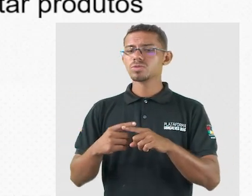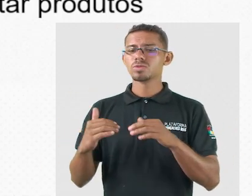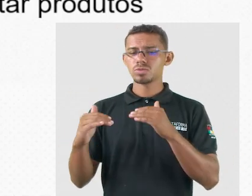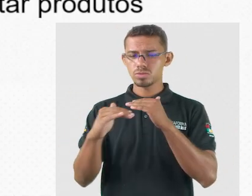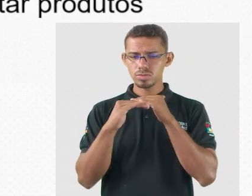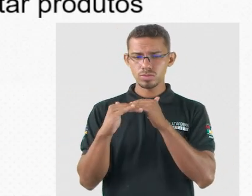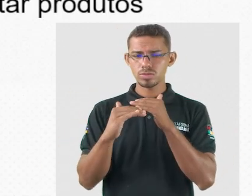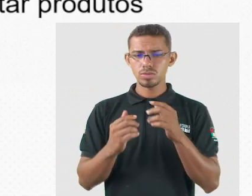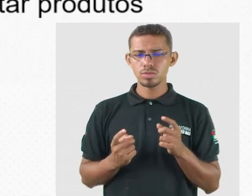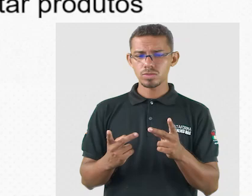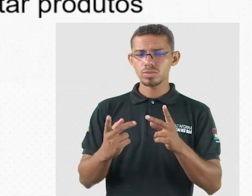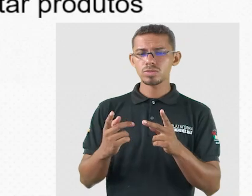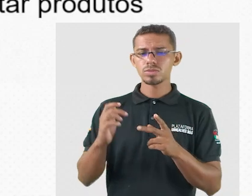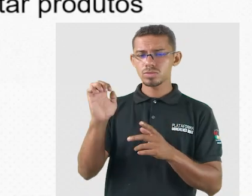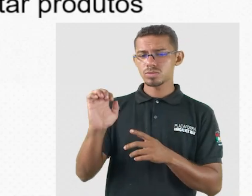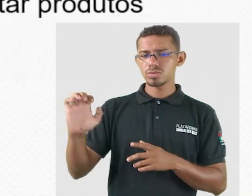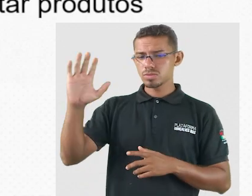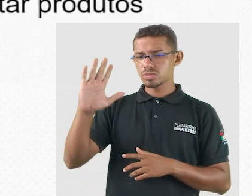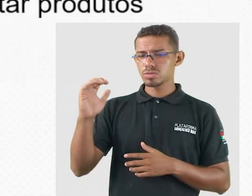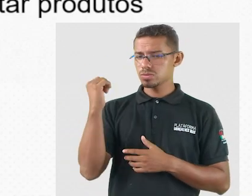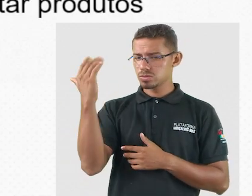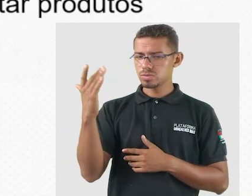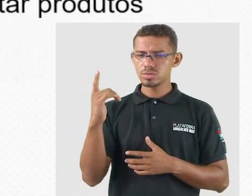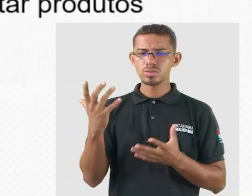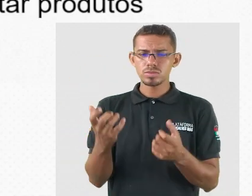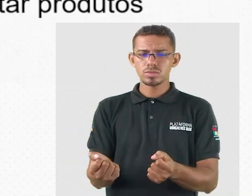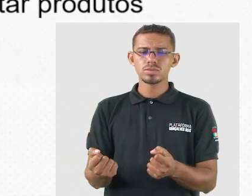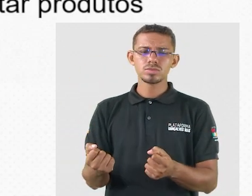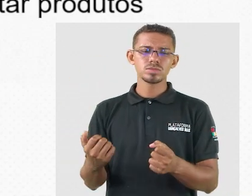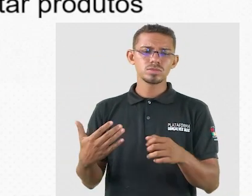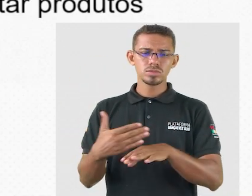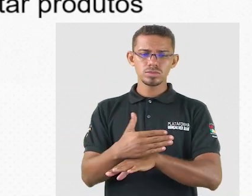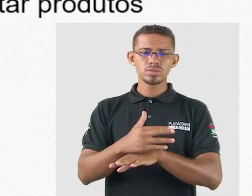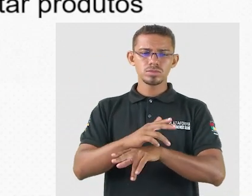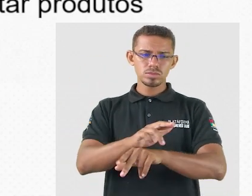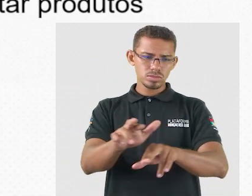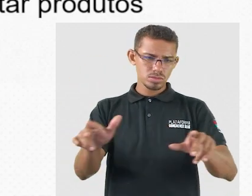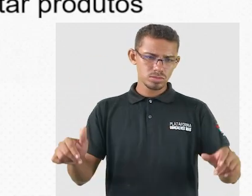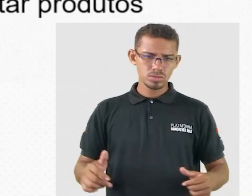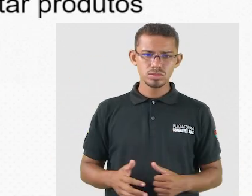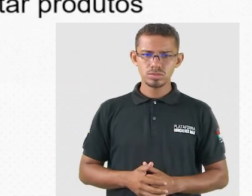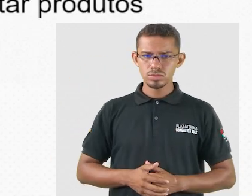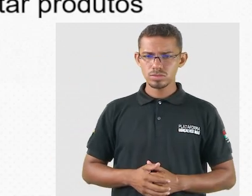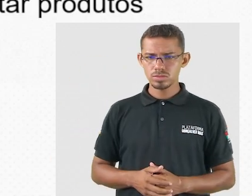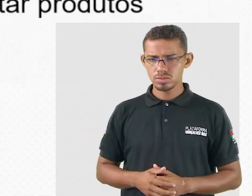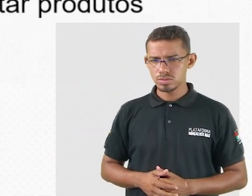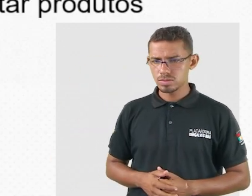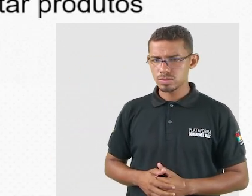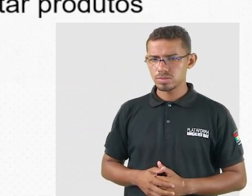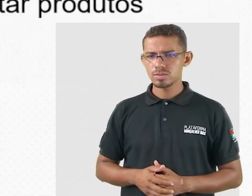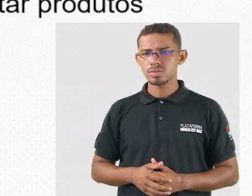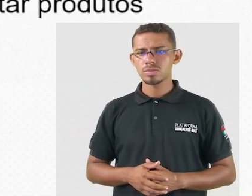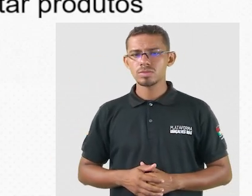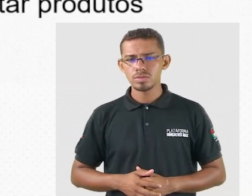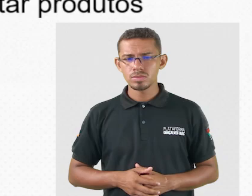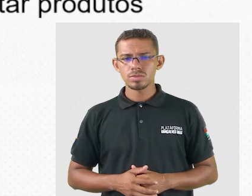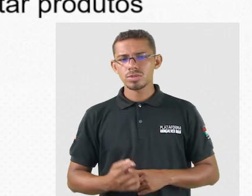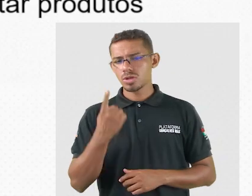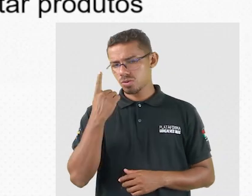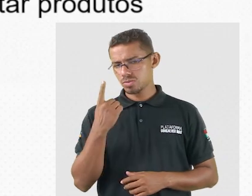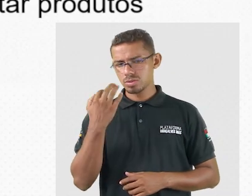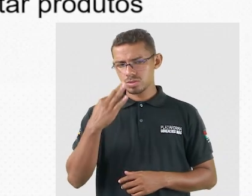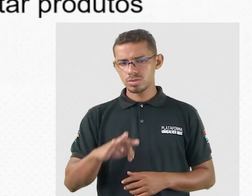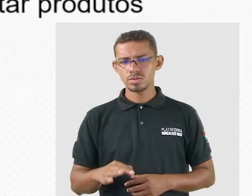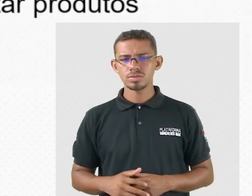igual valor com o mercado externo europeu, permitindo, então, exportar os produtos diversos. Gente, aqui tem uma alternativa